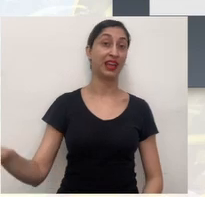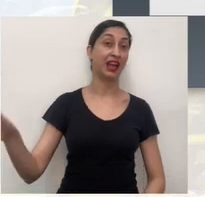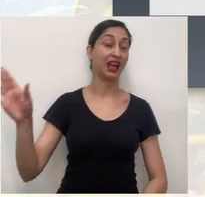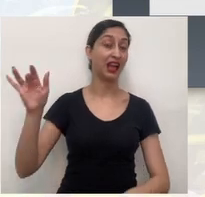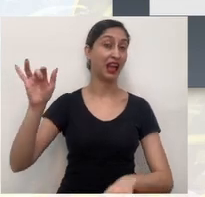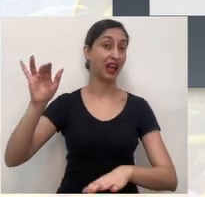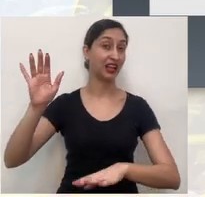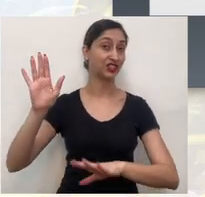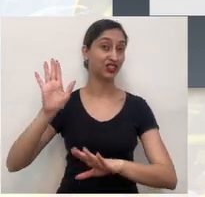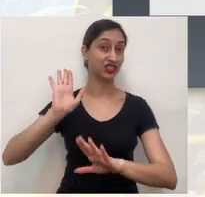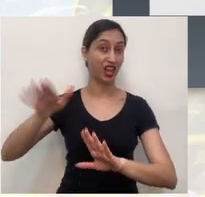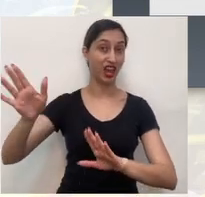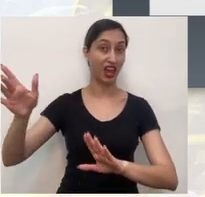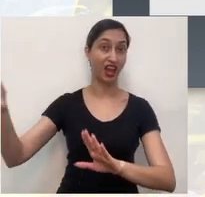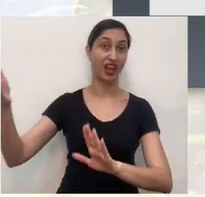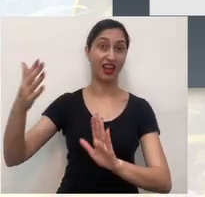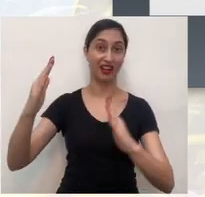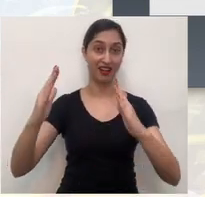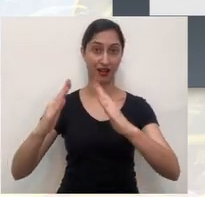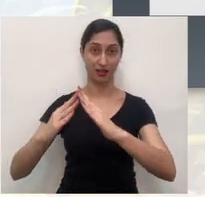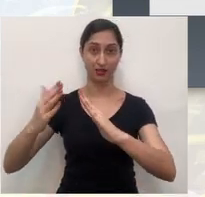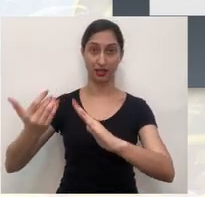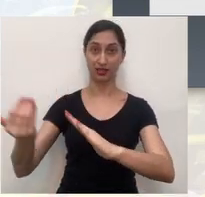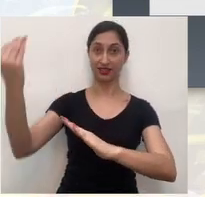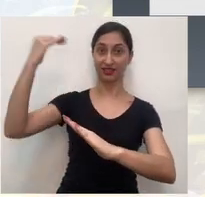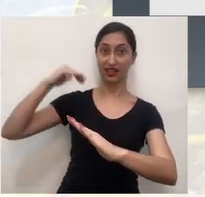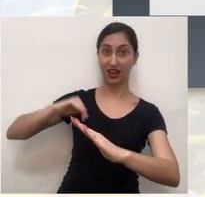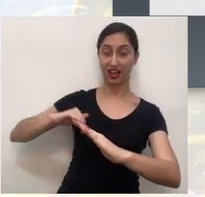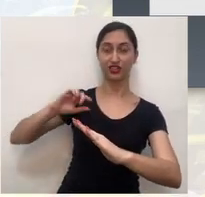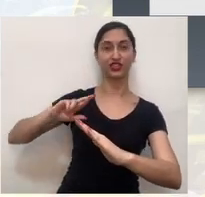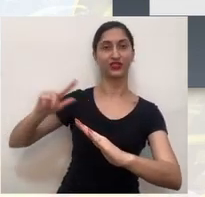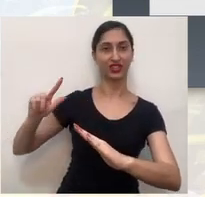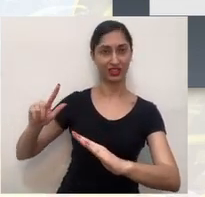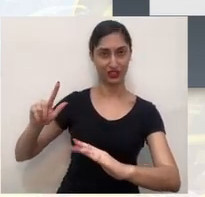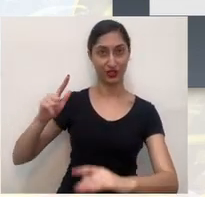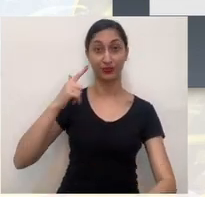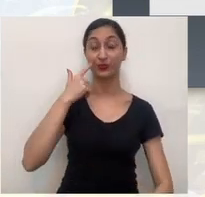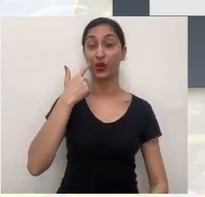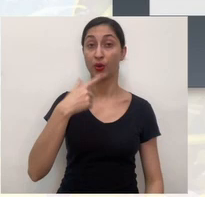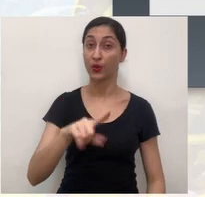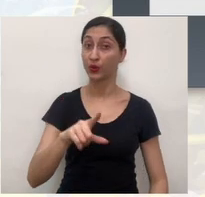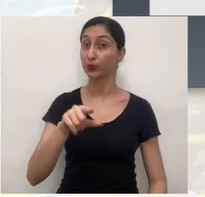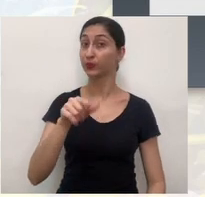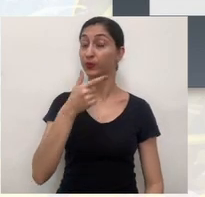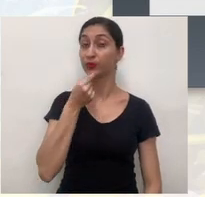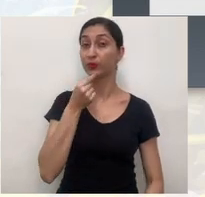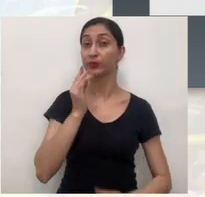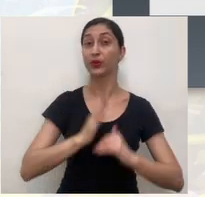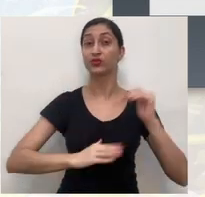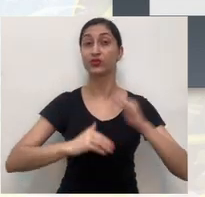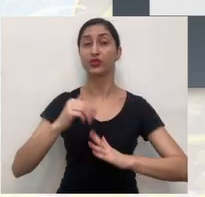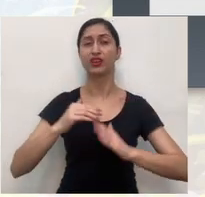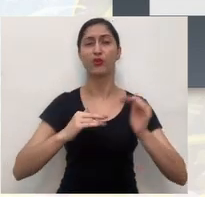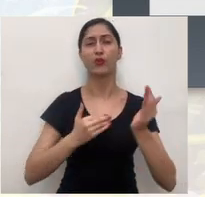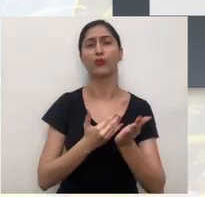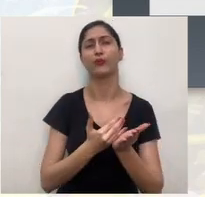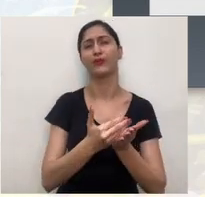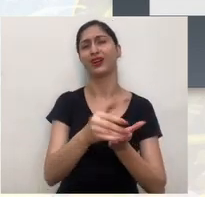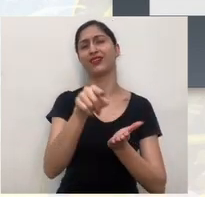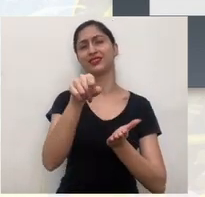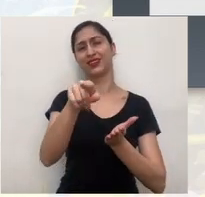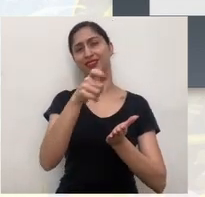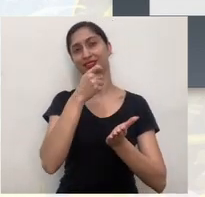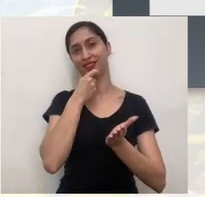nós estamos falando praticamente do começo do Burle Marx como paisagista, né, ele